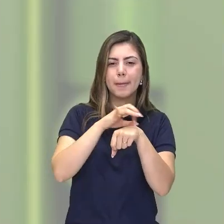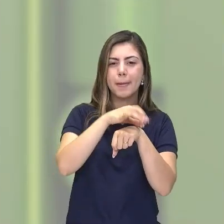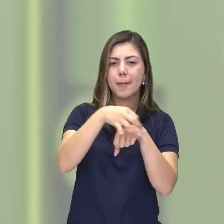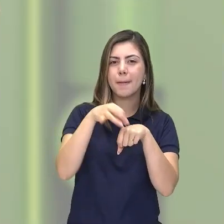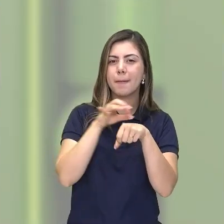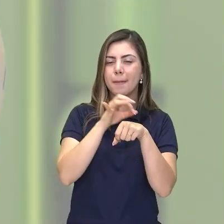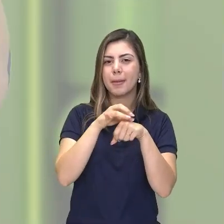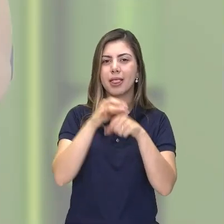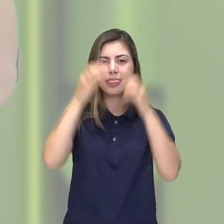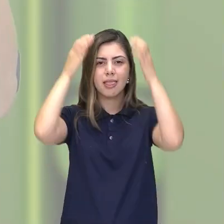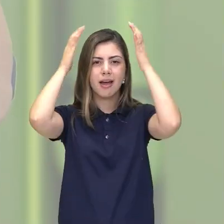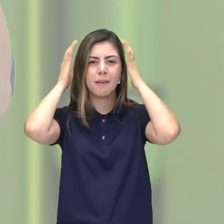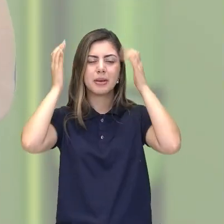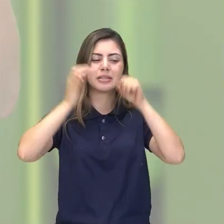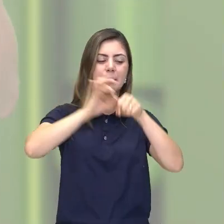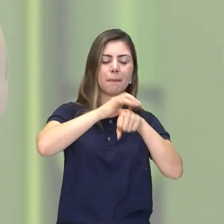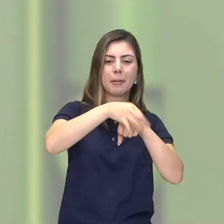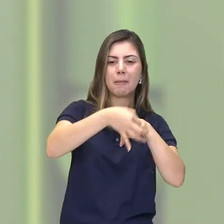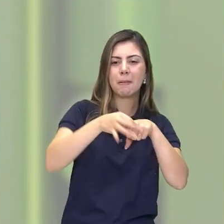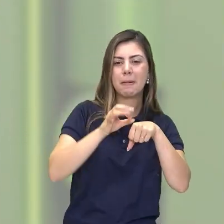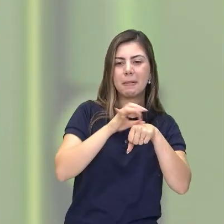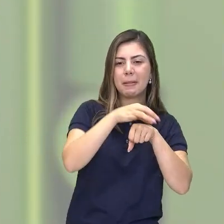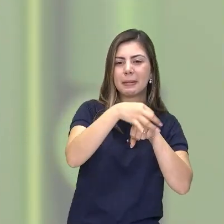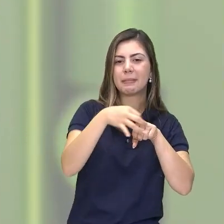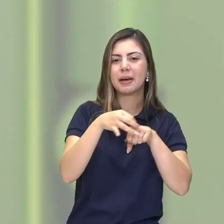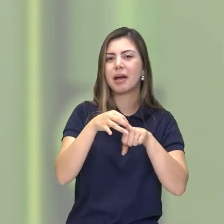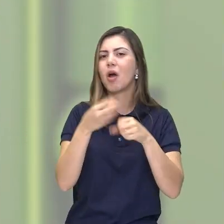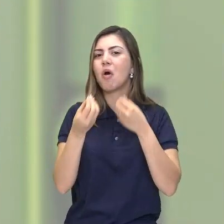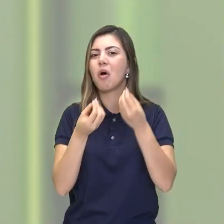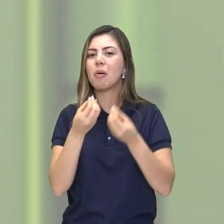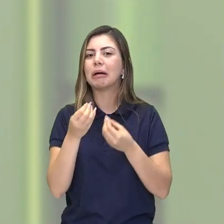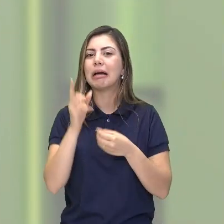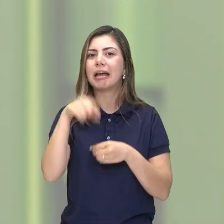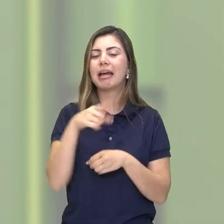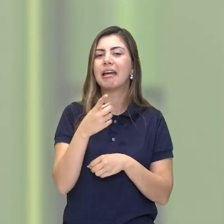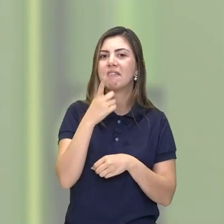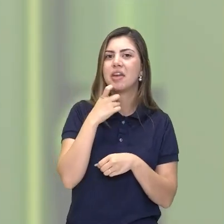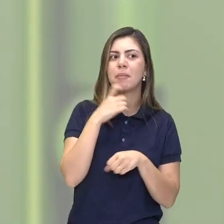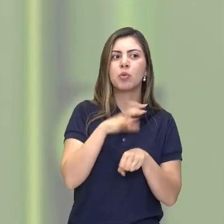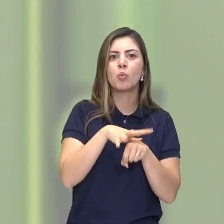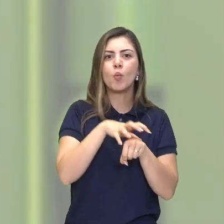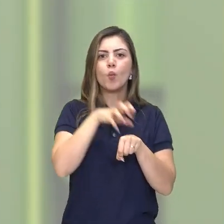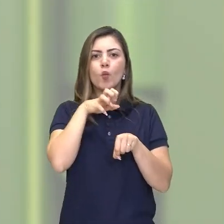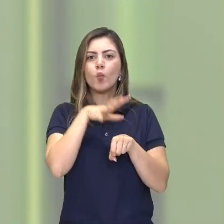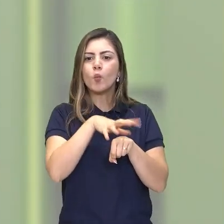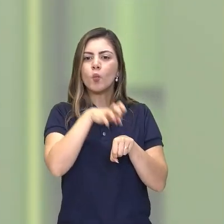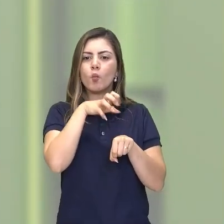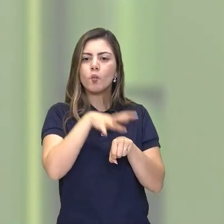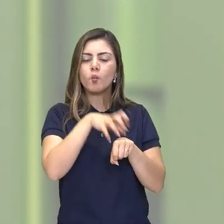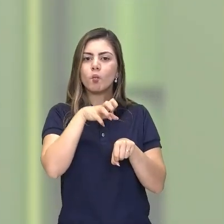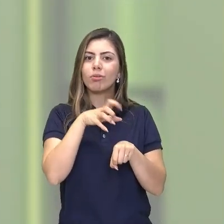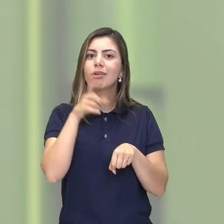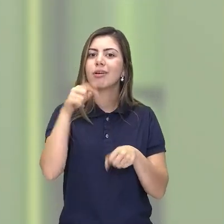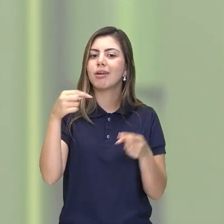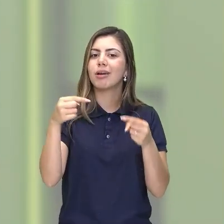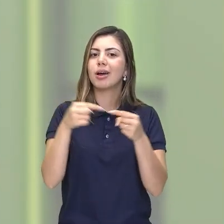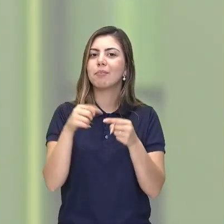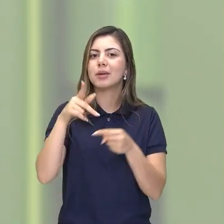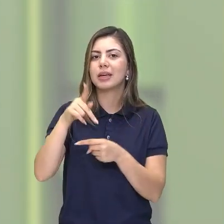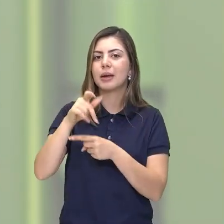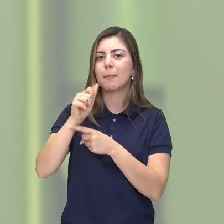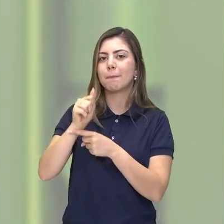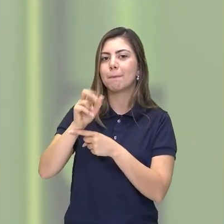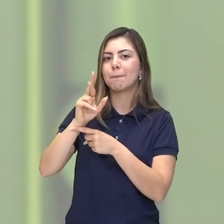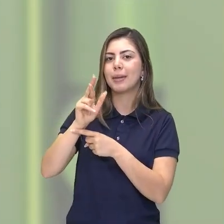sobreviver ali na cabeça, no cabelo, ele vai estar fazendo o quê? Sugando sangue. ele também é um parasita e o